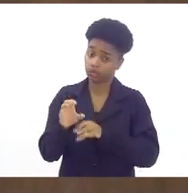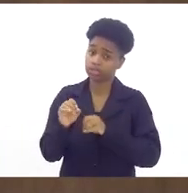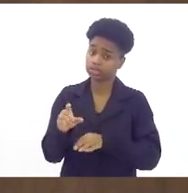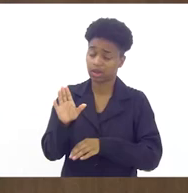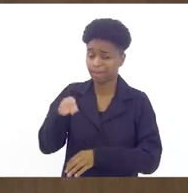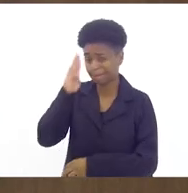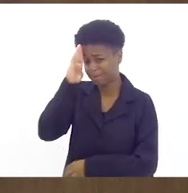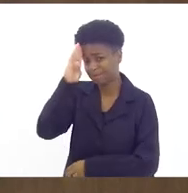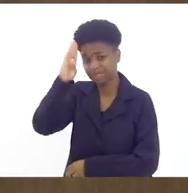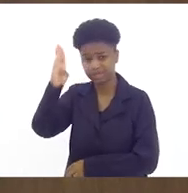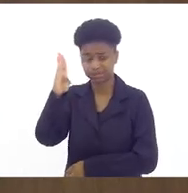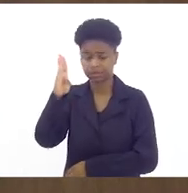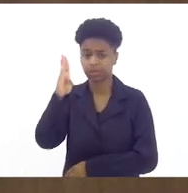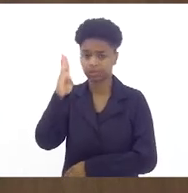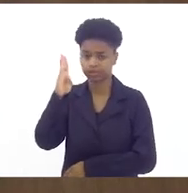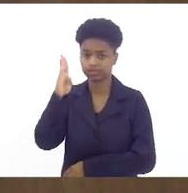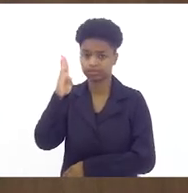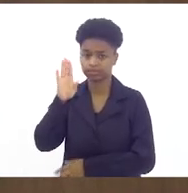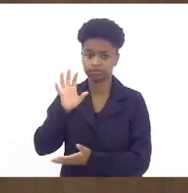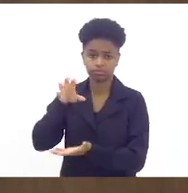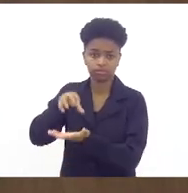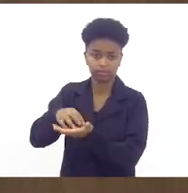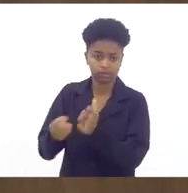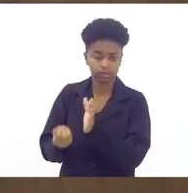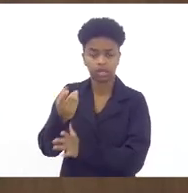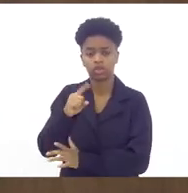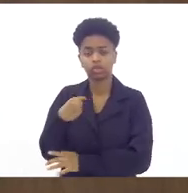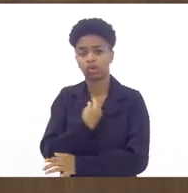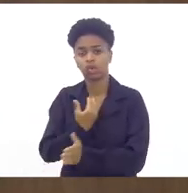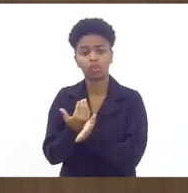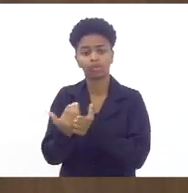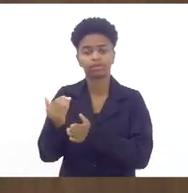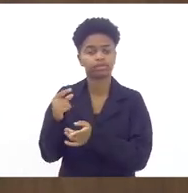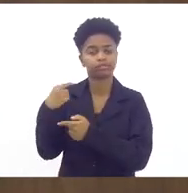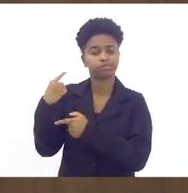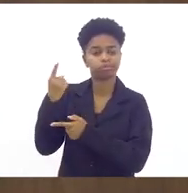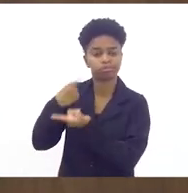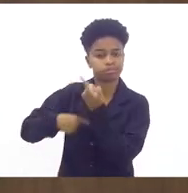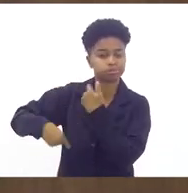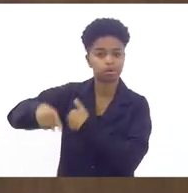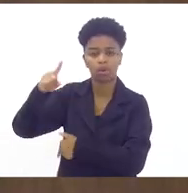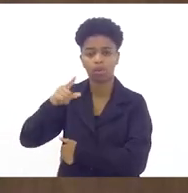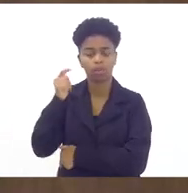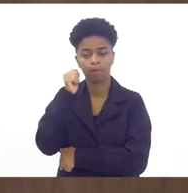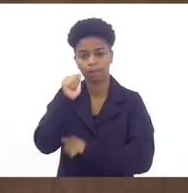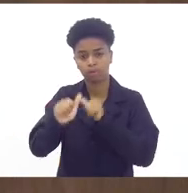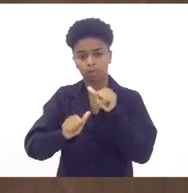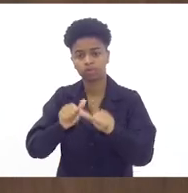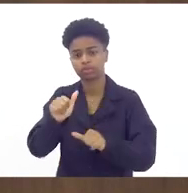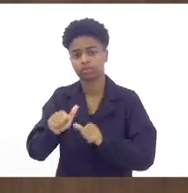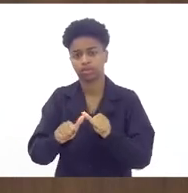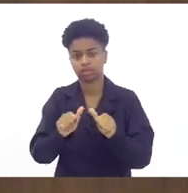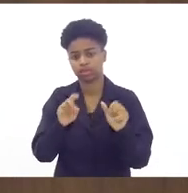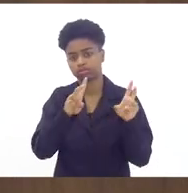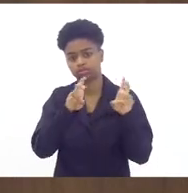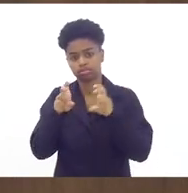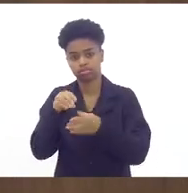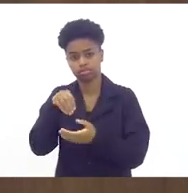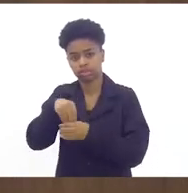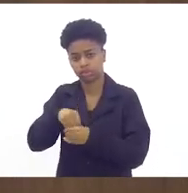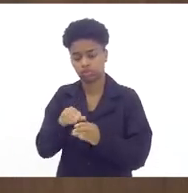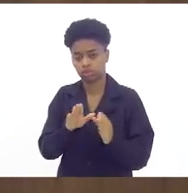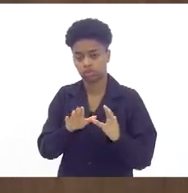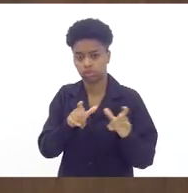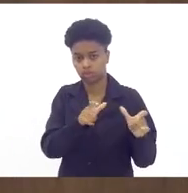um equipamento Educacional para que a gente possa começar o magnado significativo de mudança Nessas questões locais então